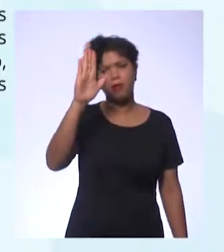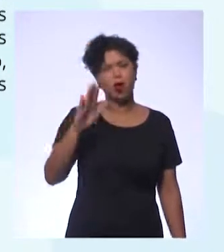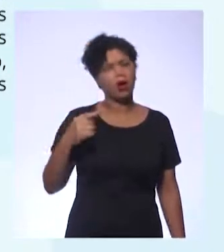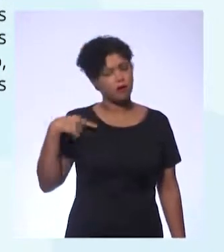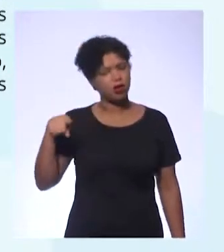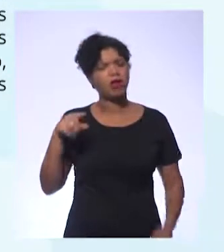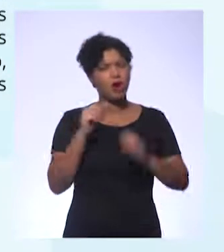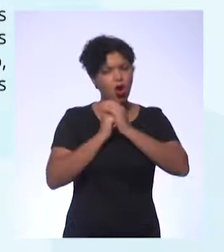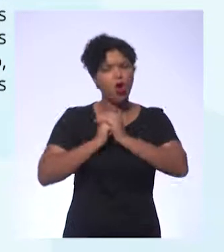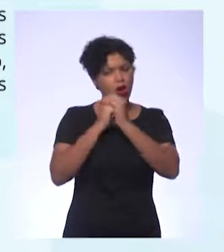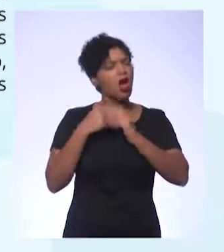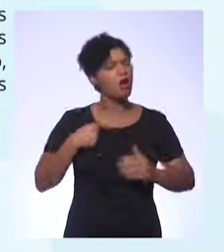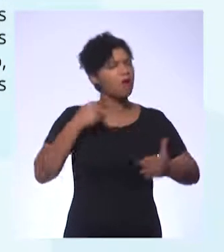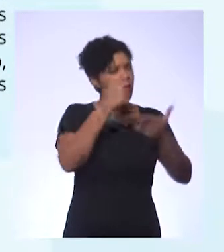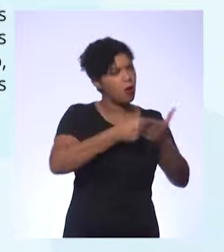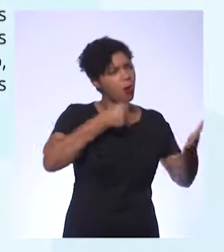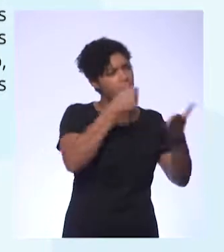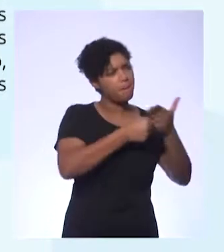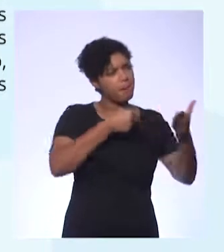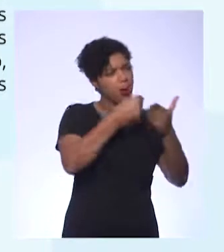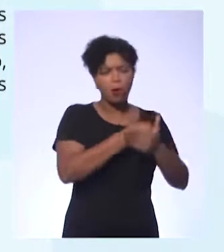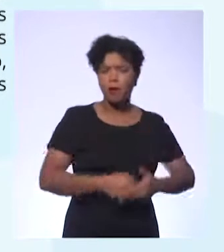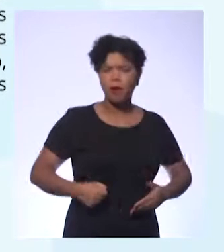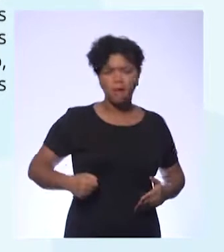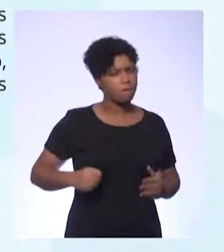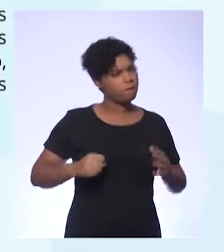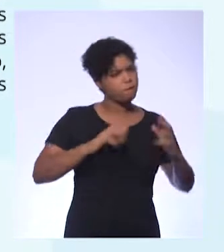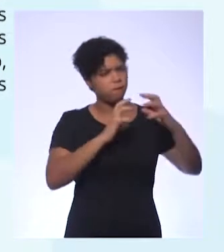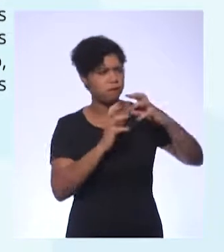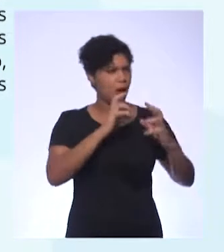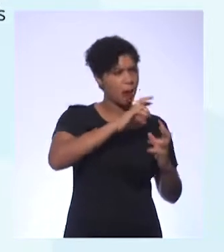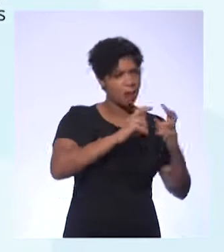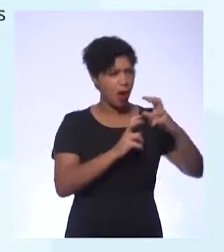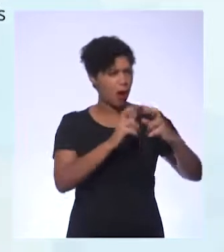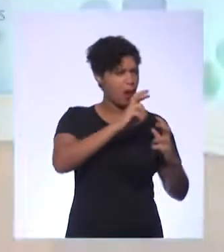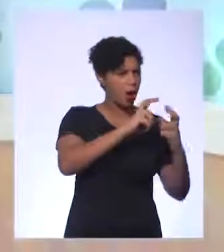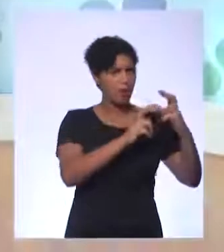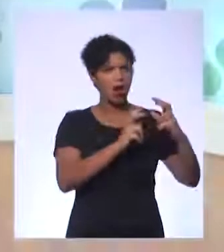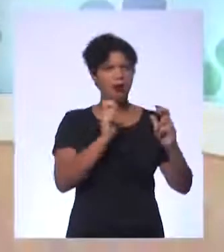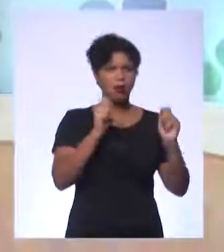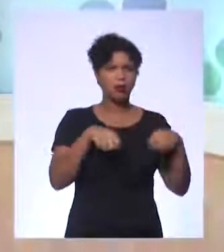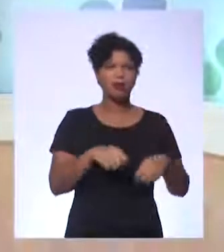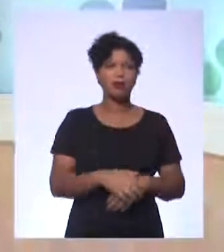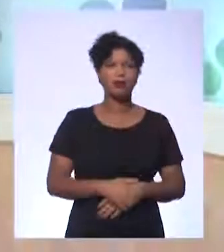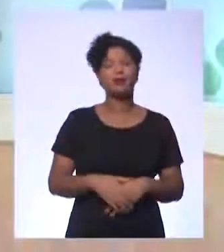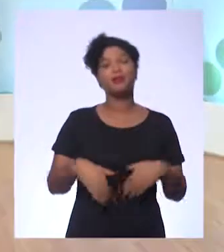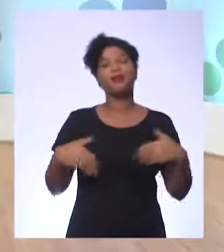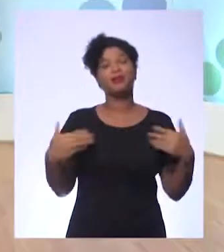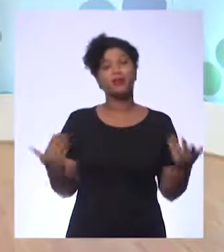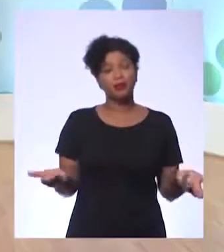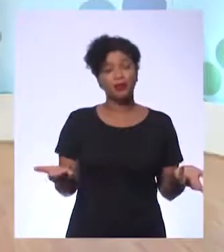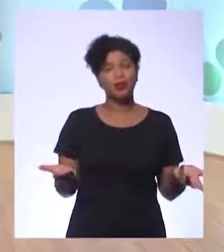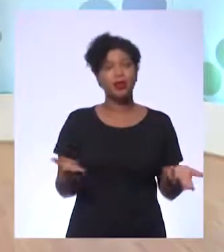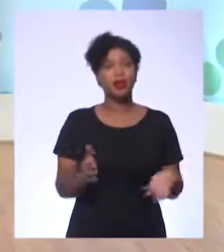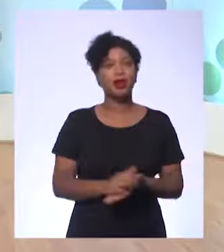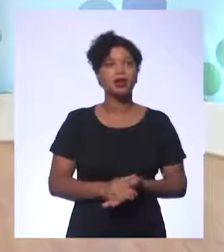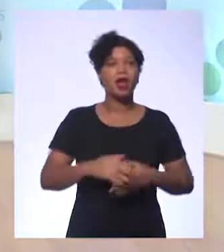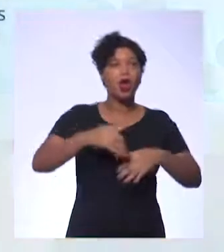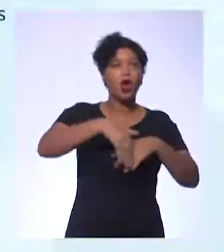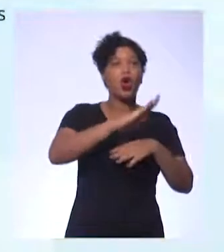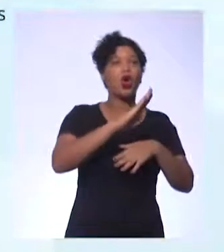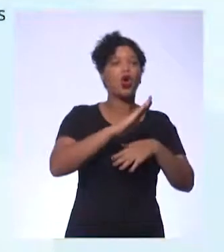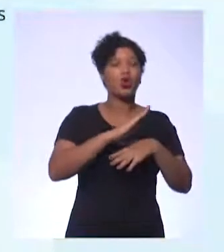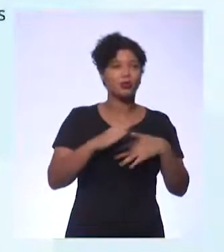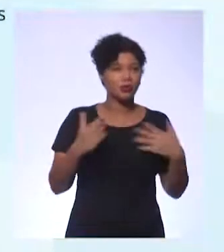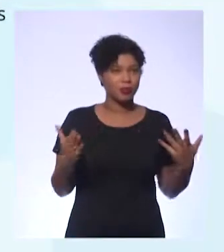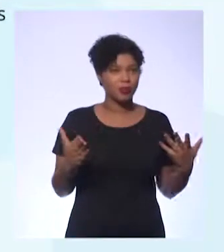oração enquanto eu vou entrar com eles em fera e desigual batalha. Dizendo isso, meteu esporas